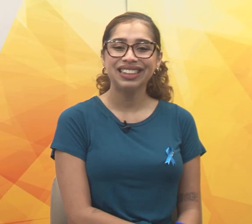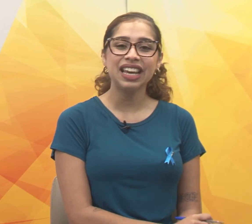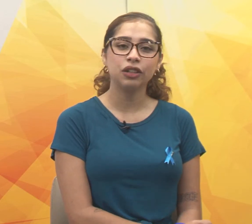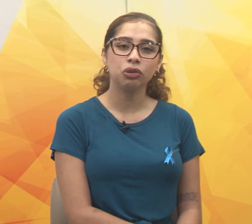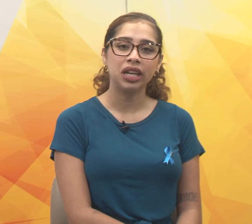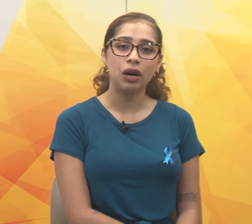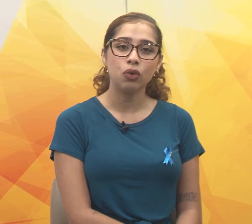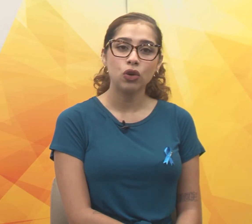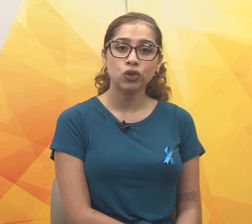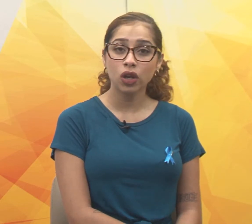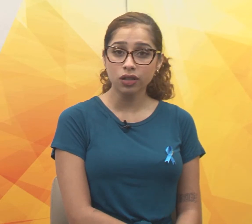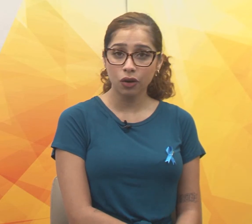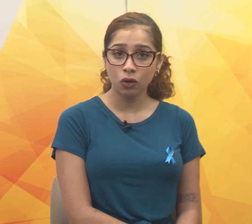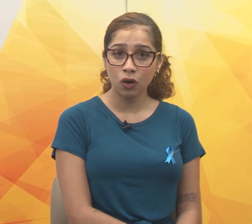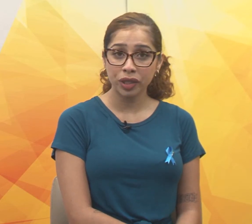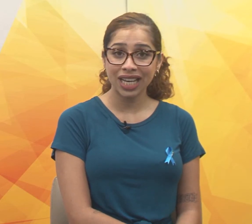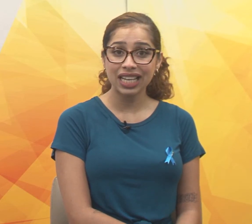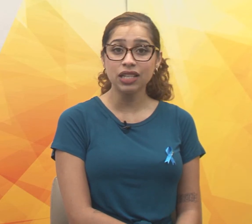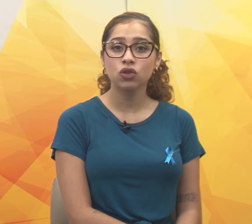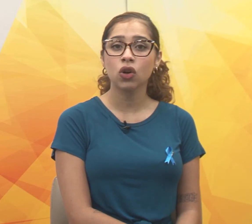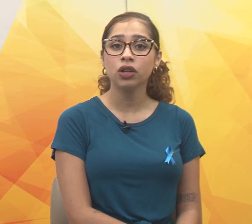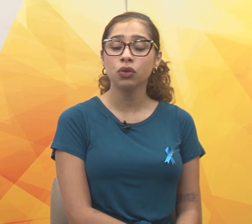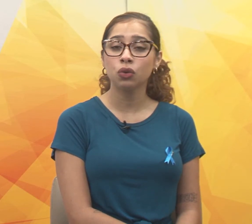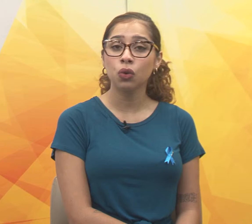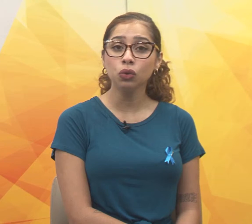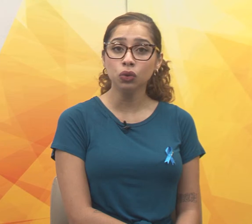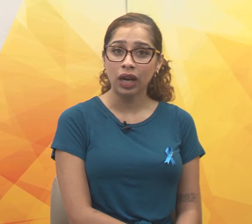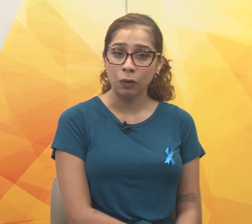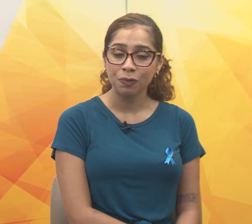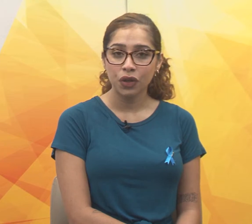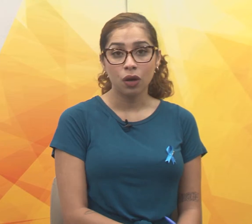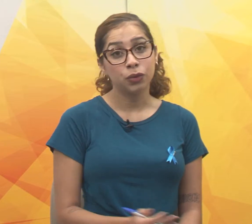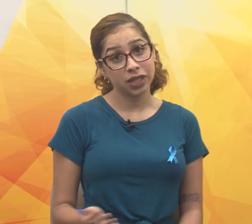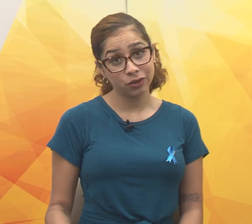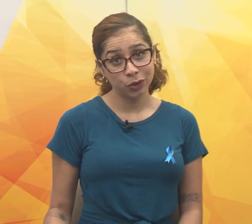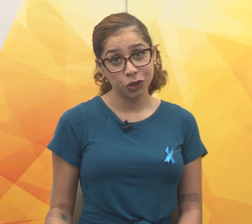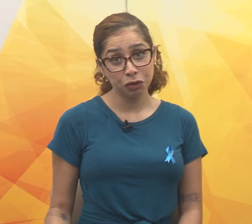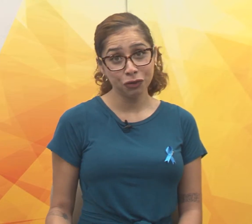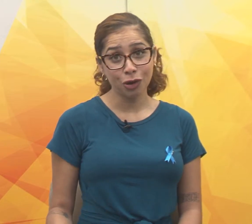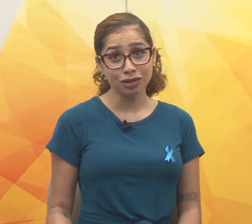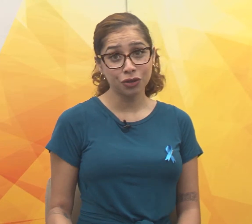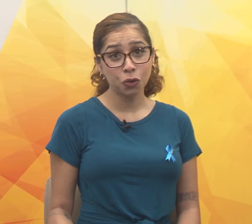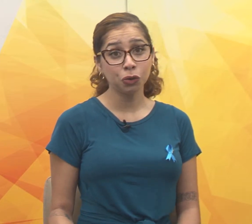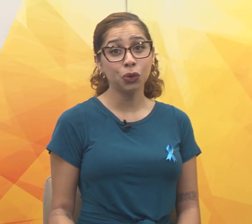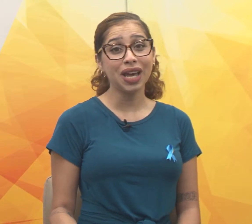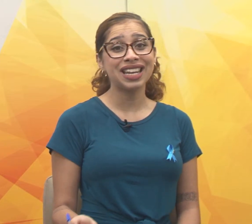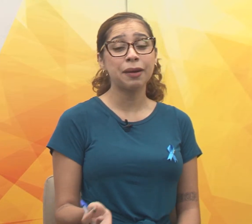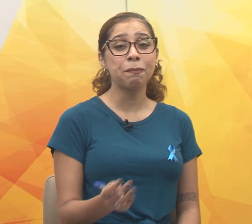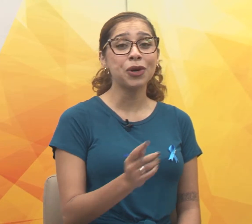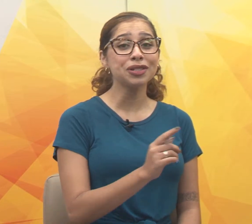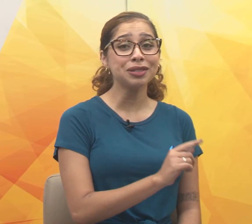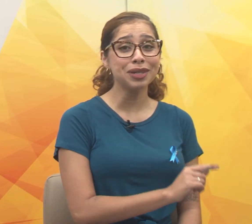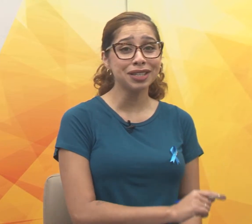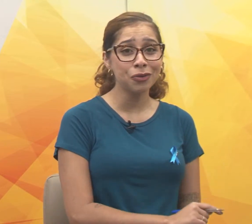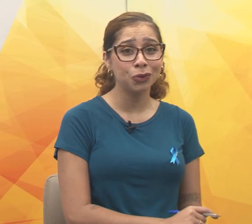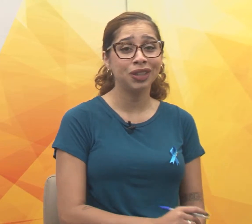Populacional, Territorial, Socioeconômica e Histórico-Cultural. Por esse motivo, o nosso encontro é